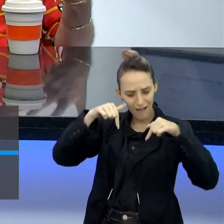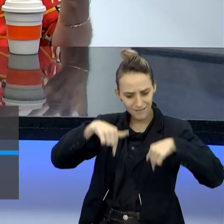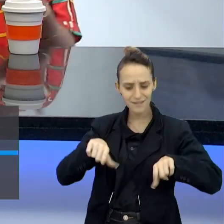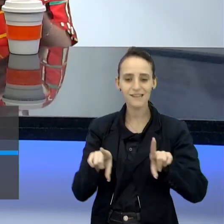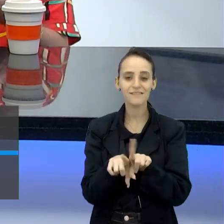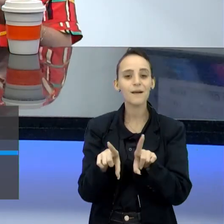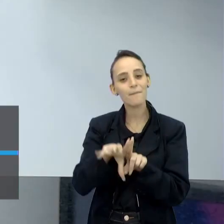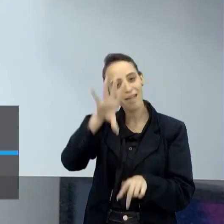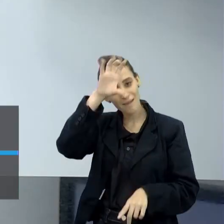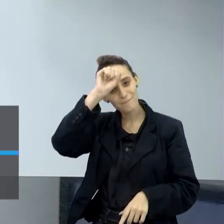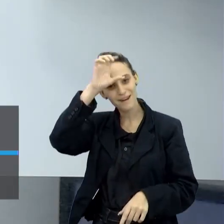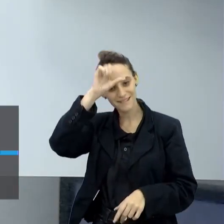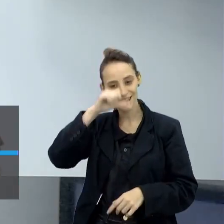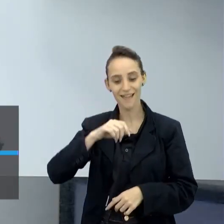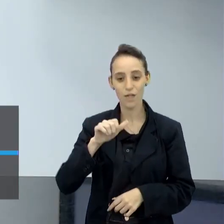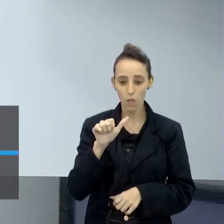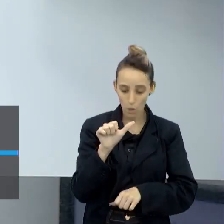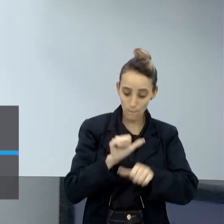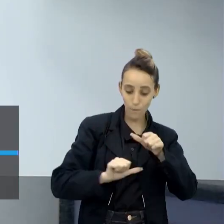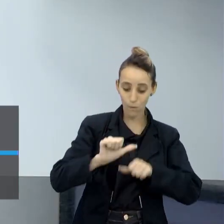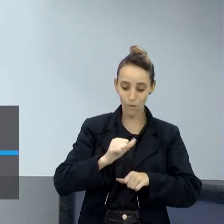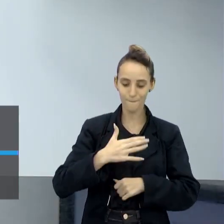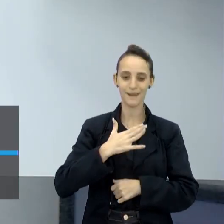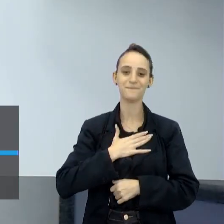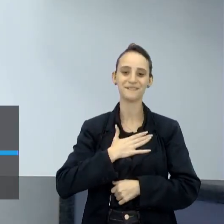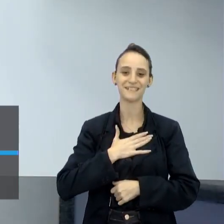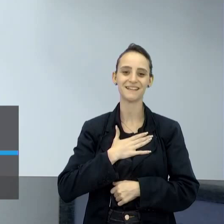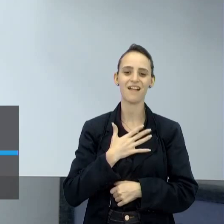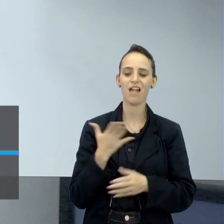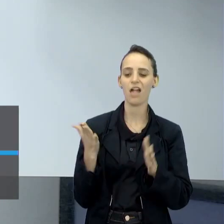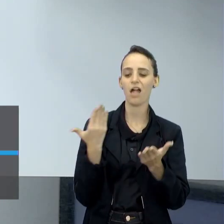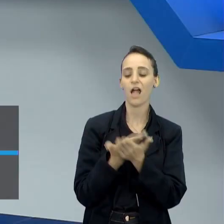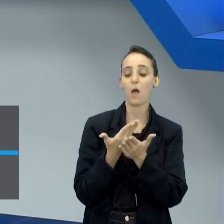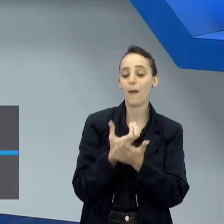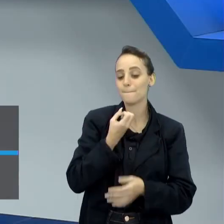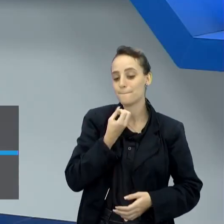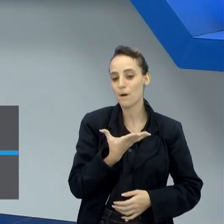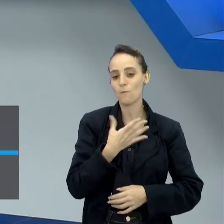aprendendo muito, me transformando com essa aula aqui maravilhosa.